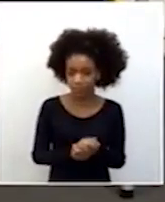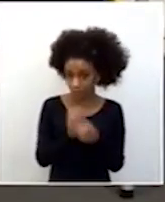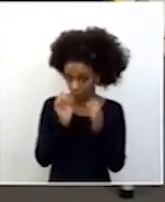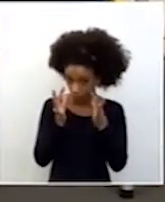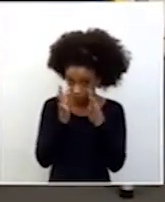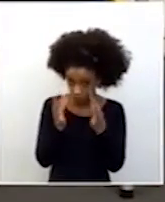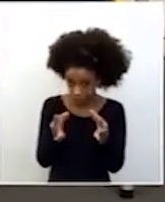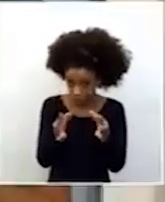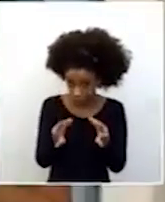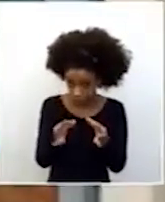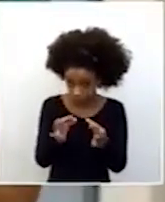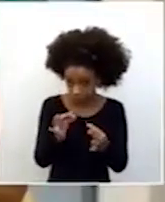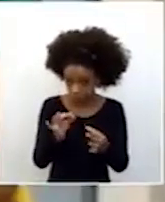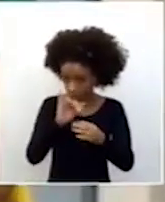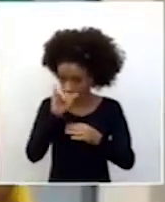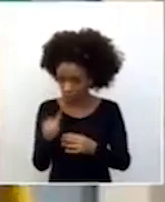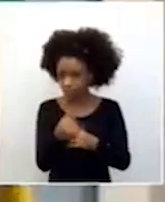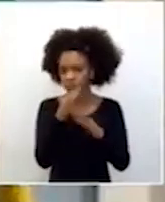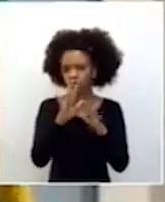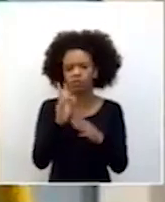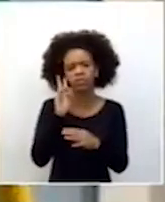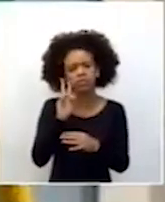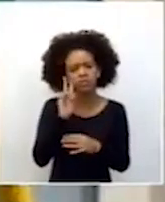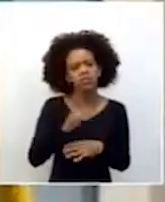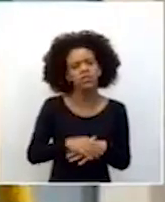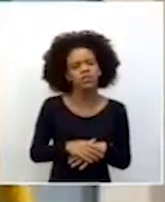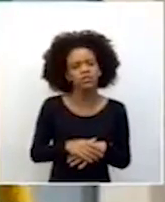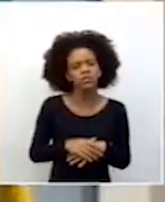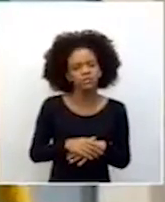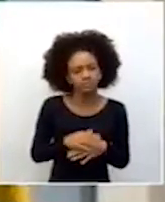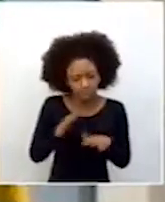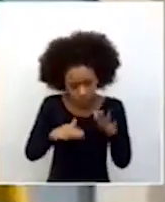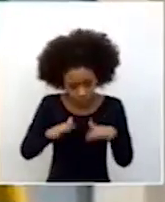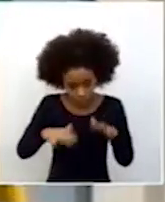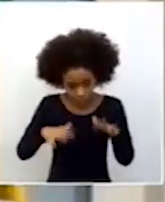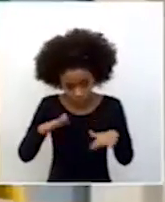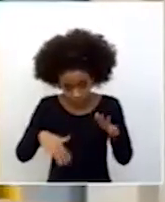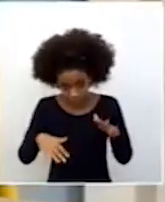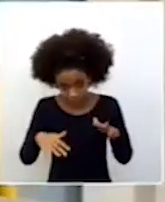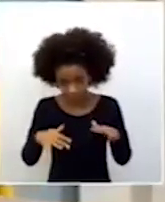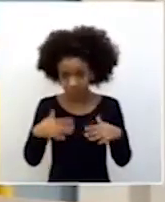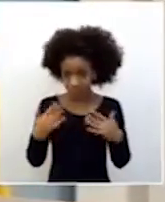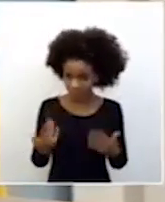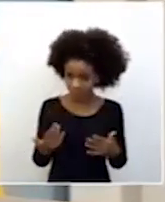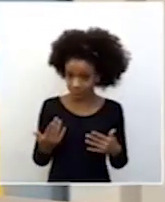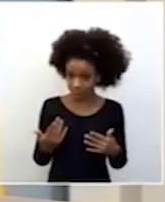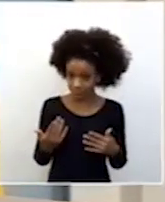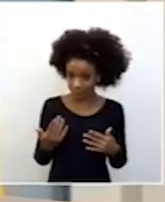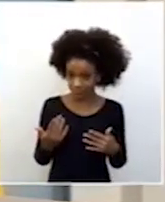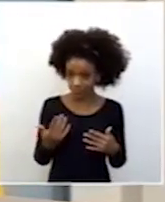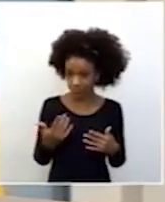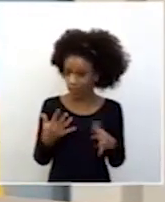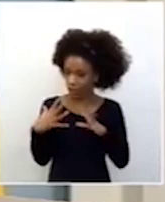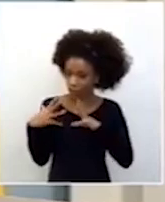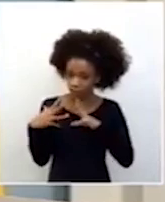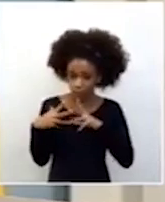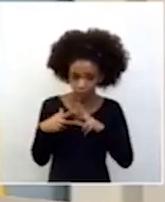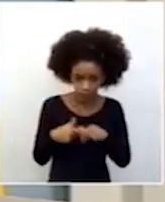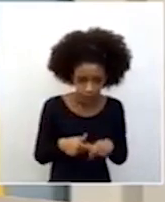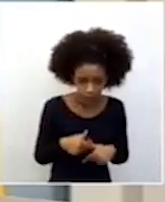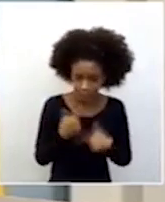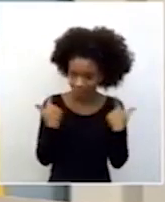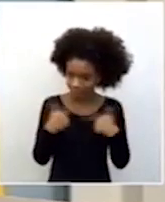atenção, eu só vou puxar um gancho. Lembra que eu disse que às vezes a gente tende a pensar que tudo é humor, que tudo é cômico, que tudo é